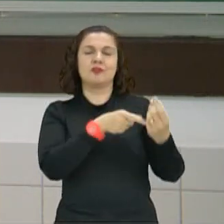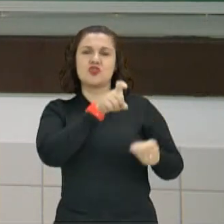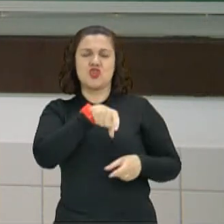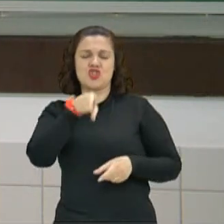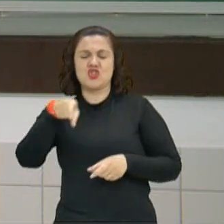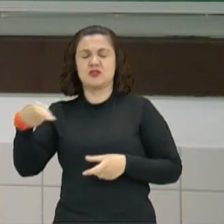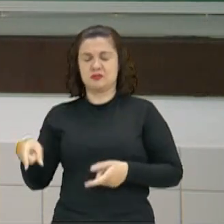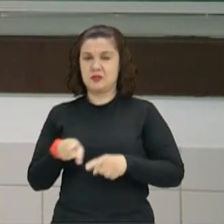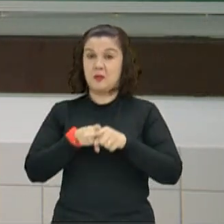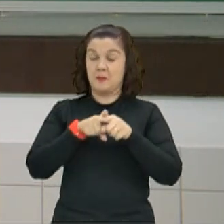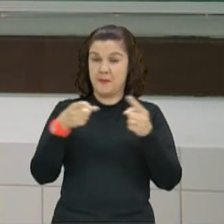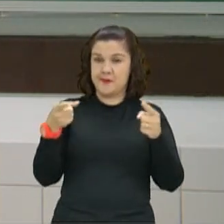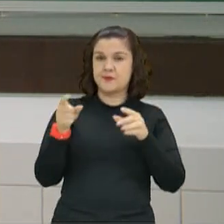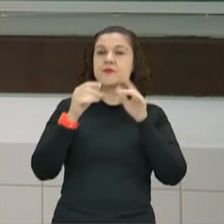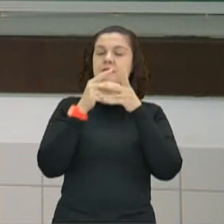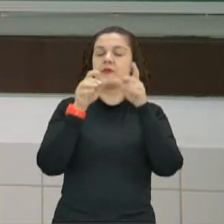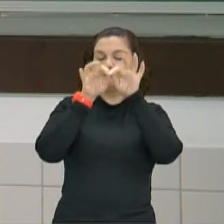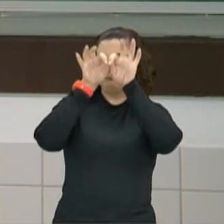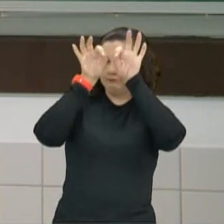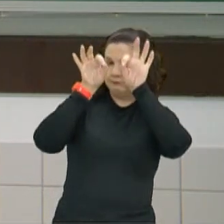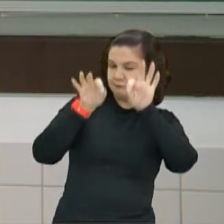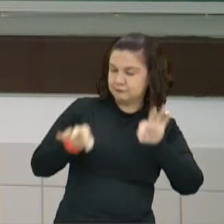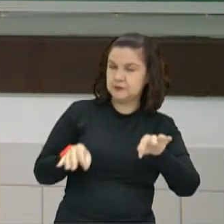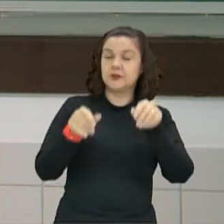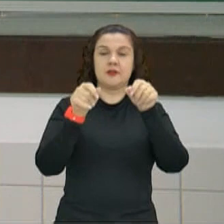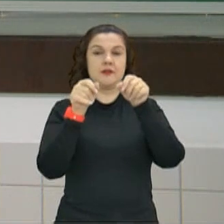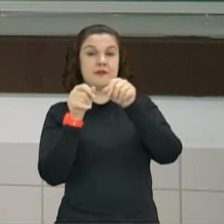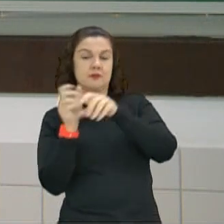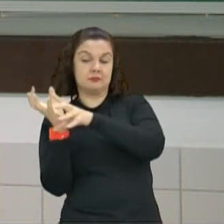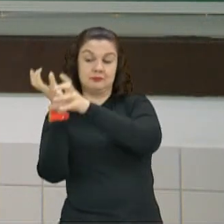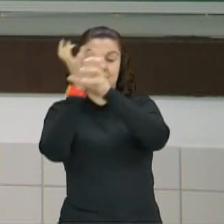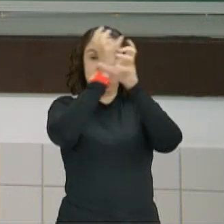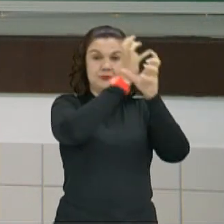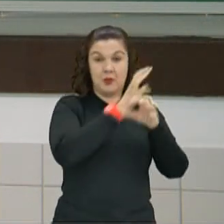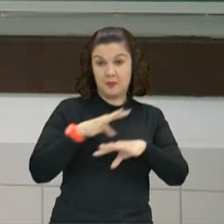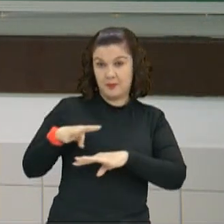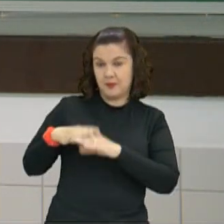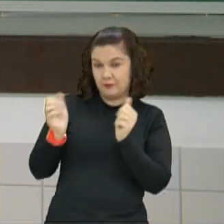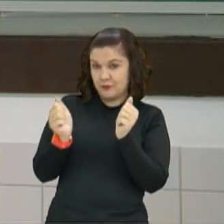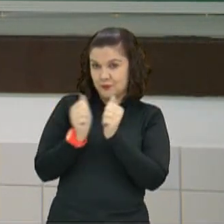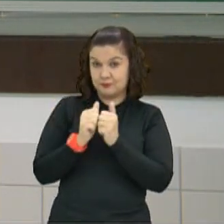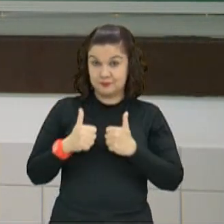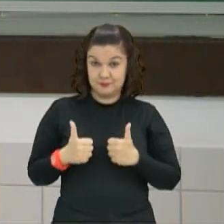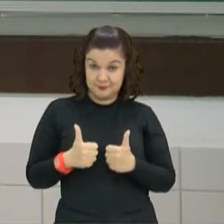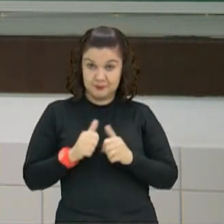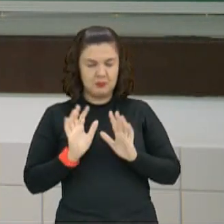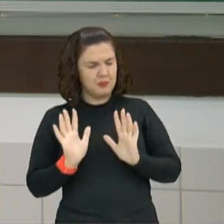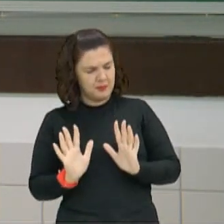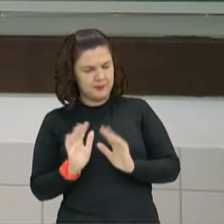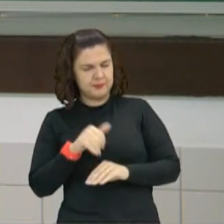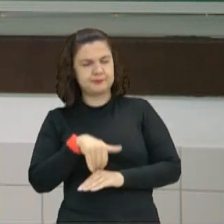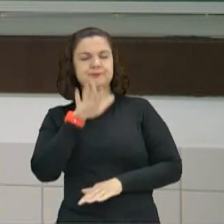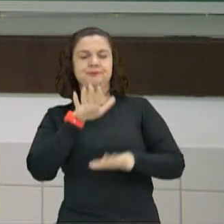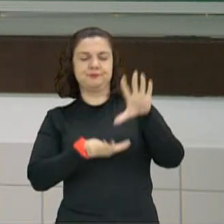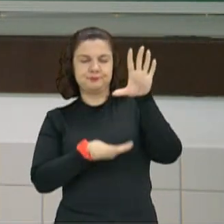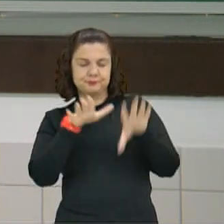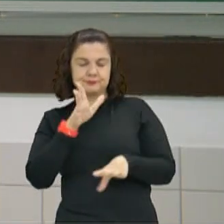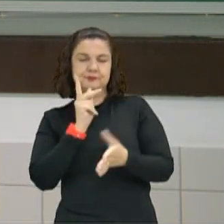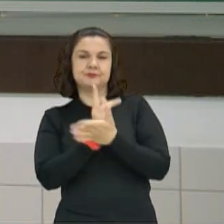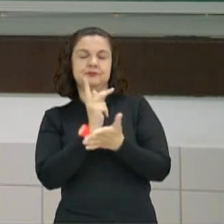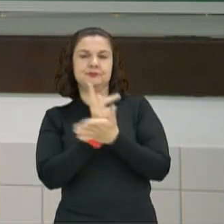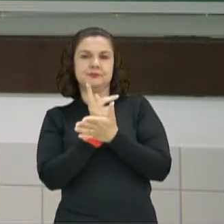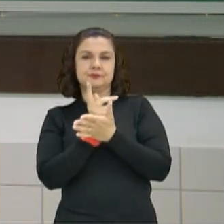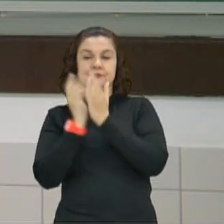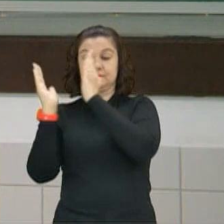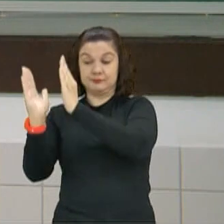que daí você vai ter que efetuar eles. Vai ter que fazer uma operação para que eles fiquem juntinho. Tá? Geralmente, sempre você vai